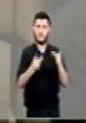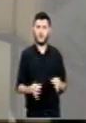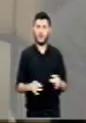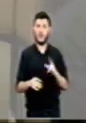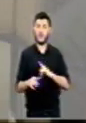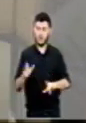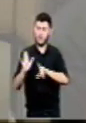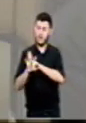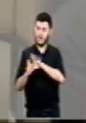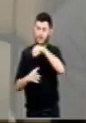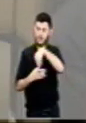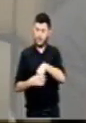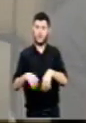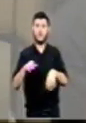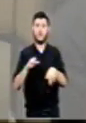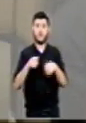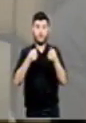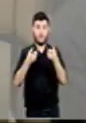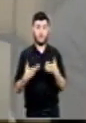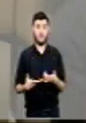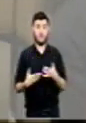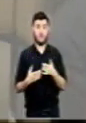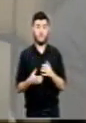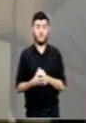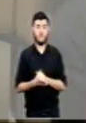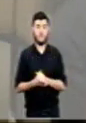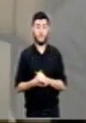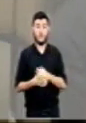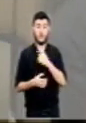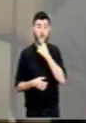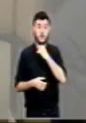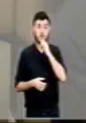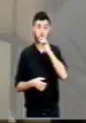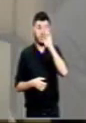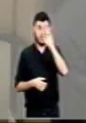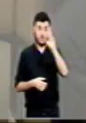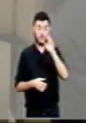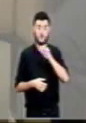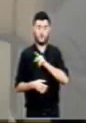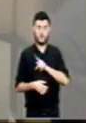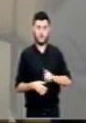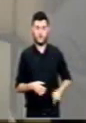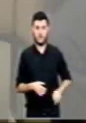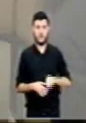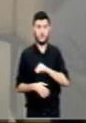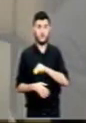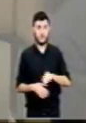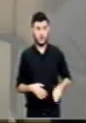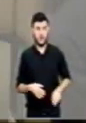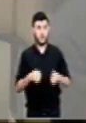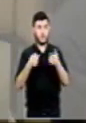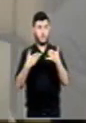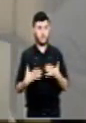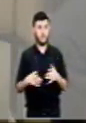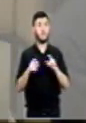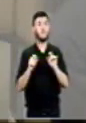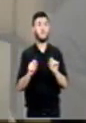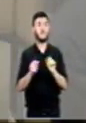caso. Senhor Presidente, senhoras ministras, senhores ministros, já me encaminhando ao final, só a questão do artigo